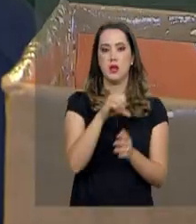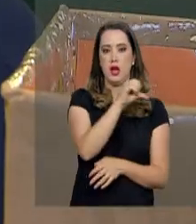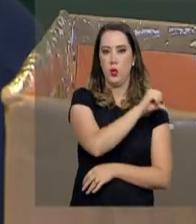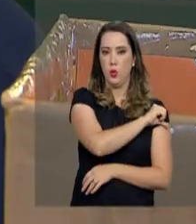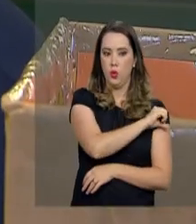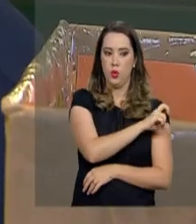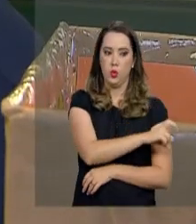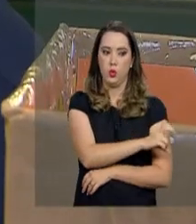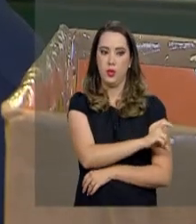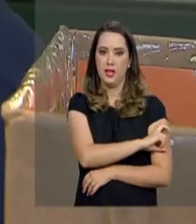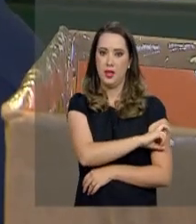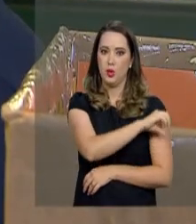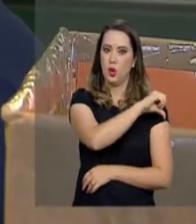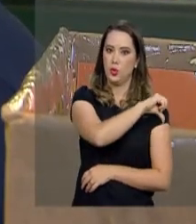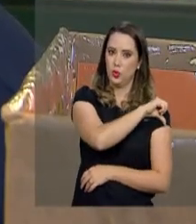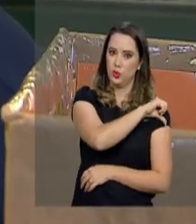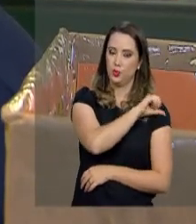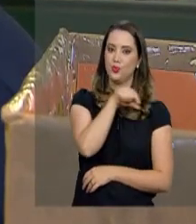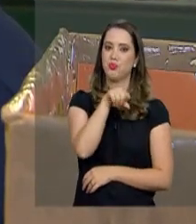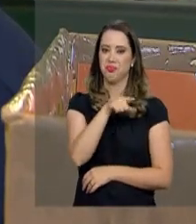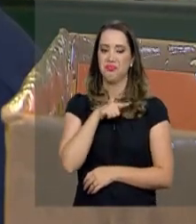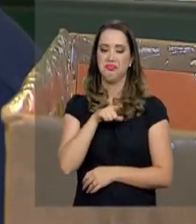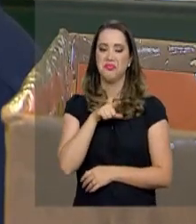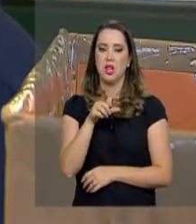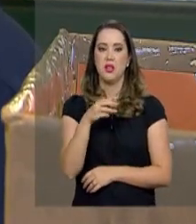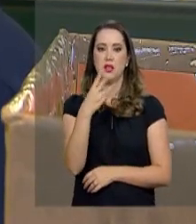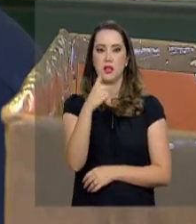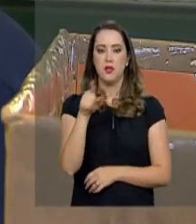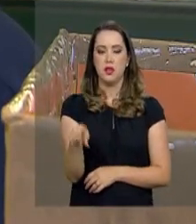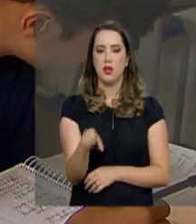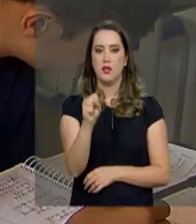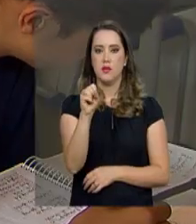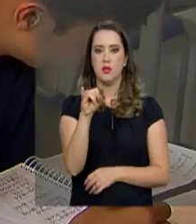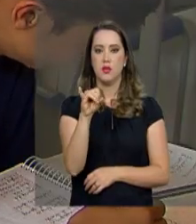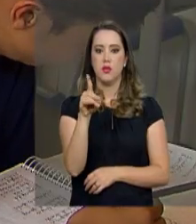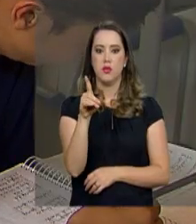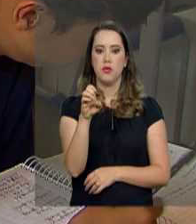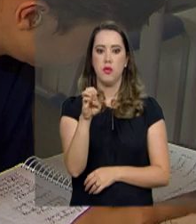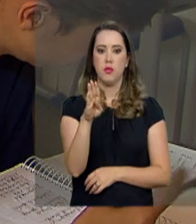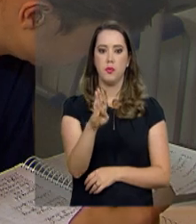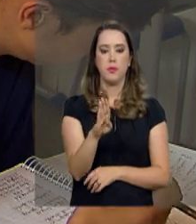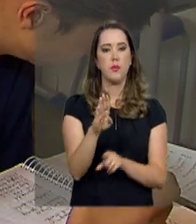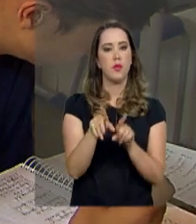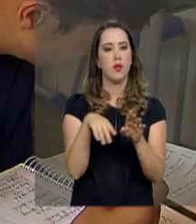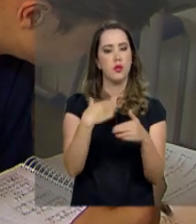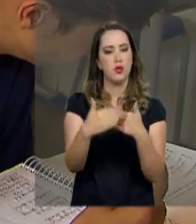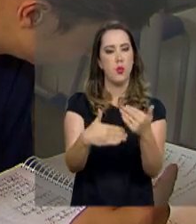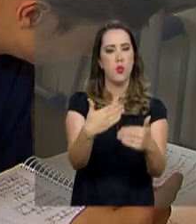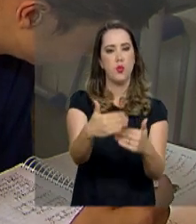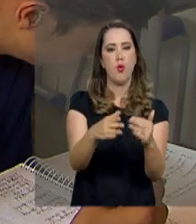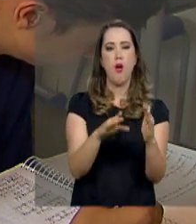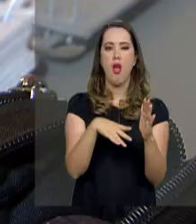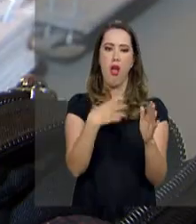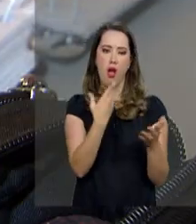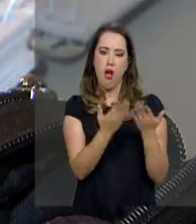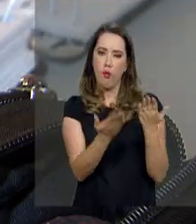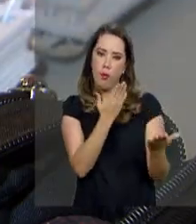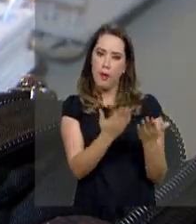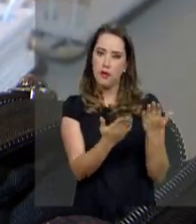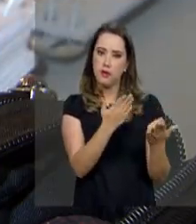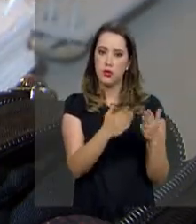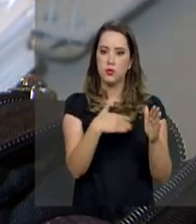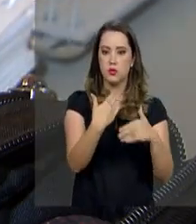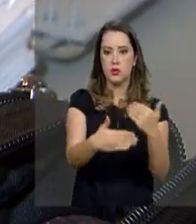Em 2007, a escola registrou nota 3,8 no IDEB, o Índice de Desenvolvimento da Educação Básica.